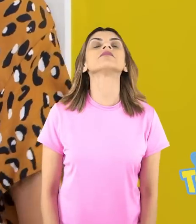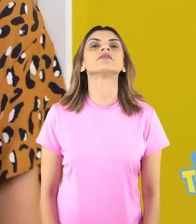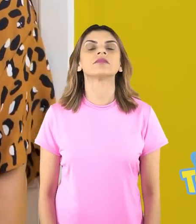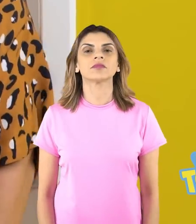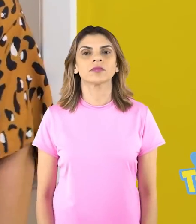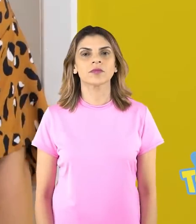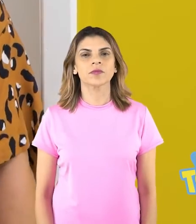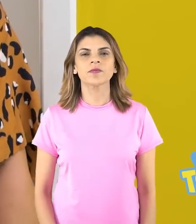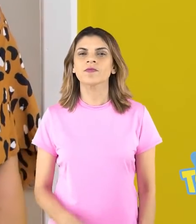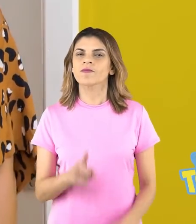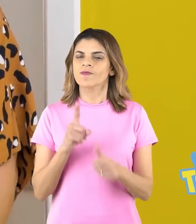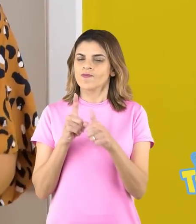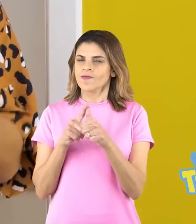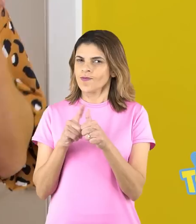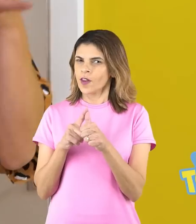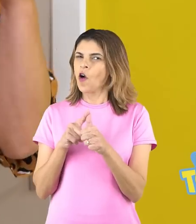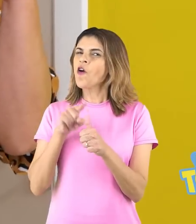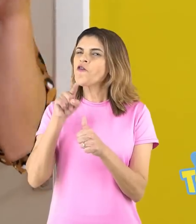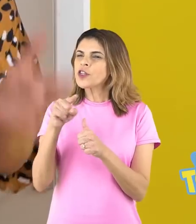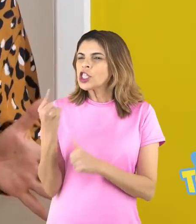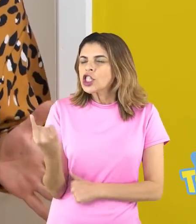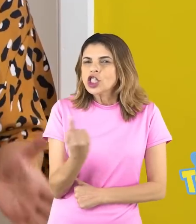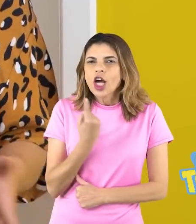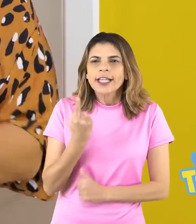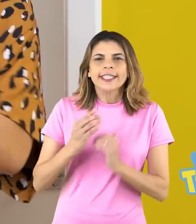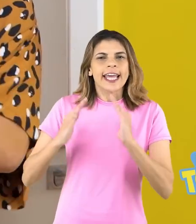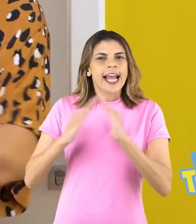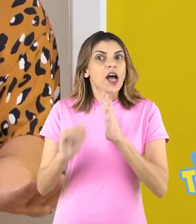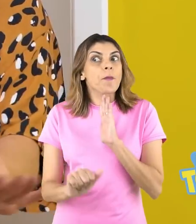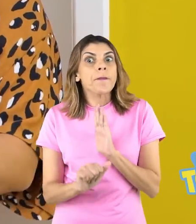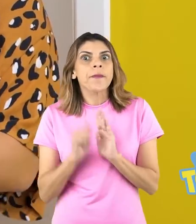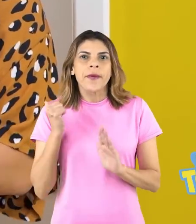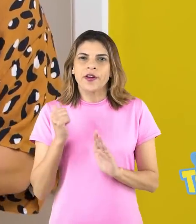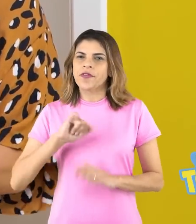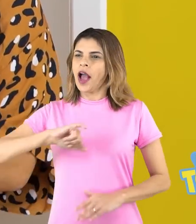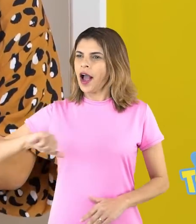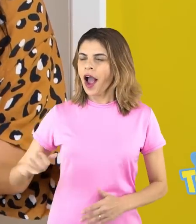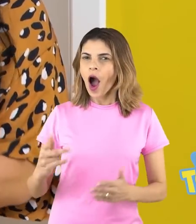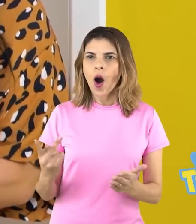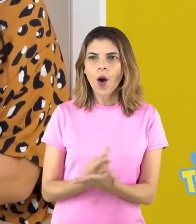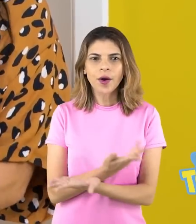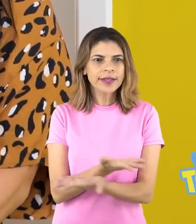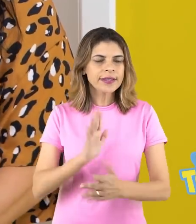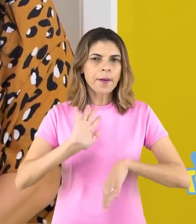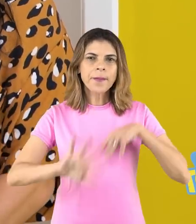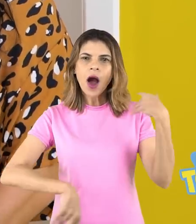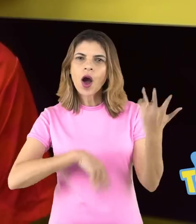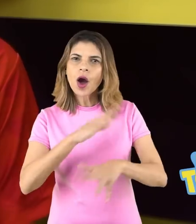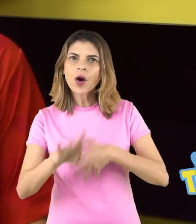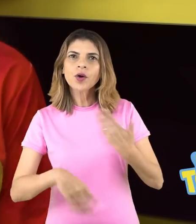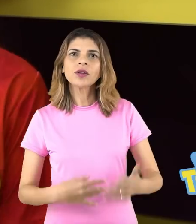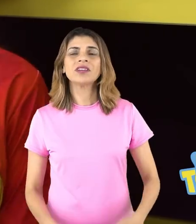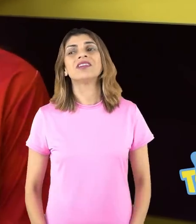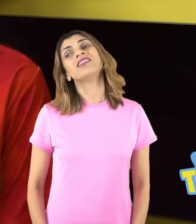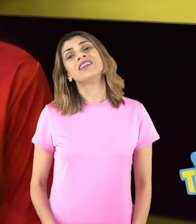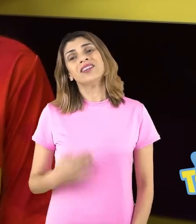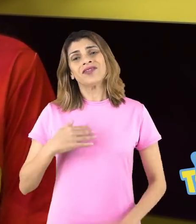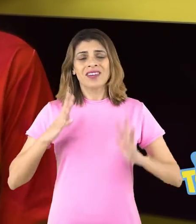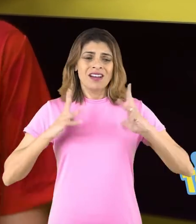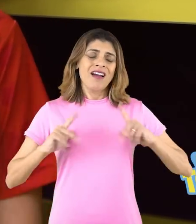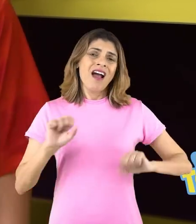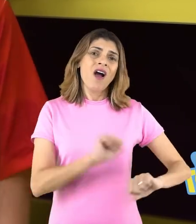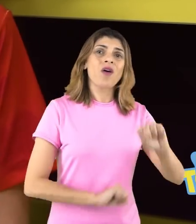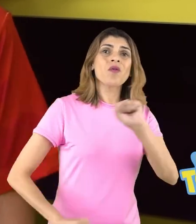na primeira vez que eu deixo você sozinha em casa você faz isso né uma bagunça dessas eu ia